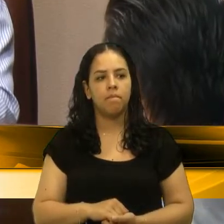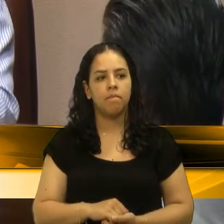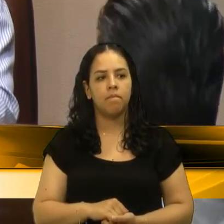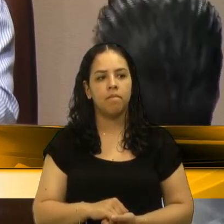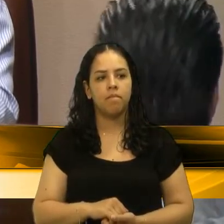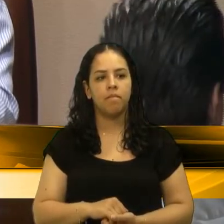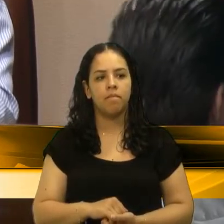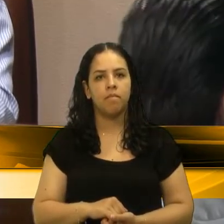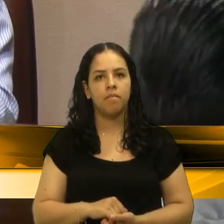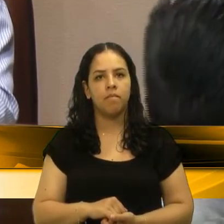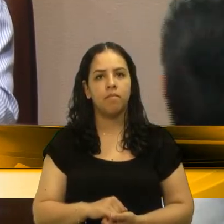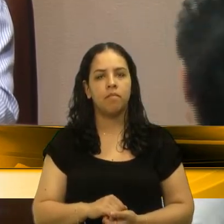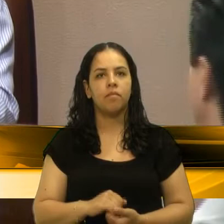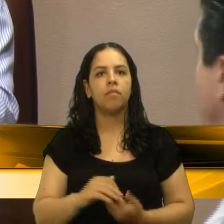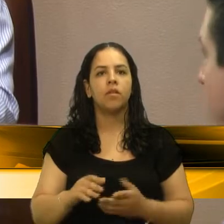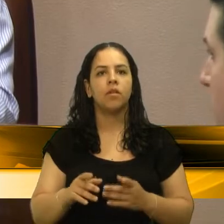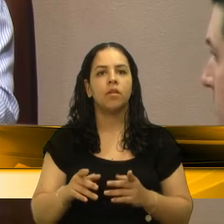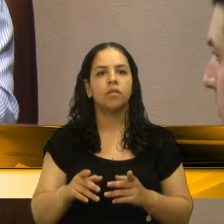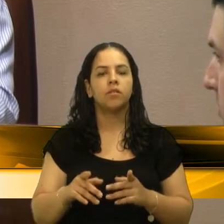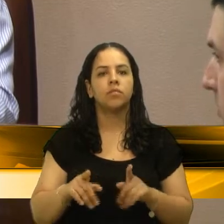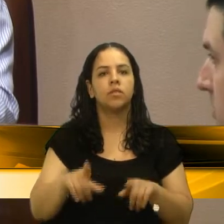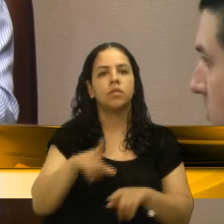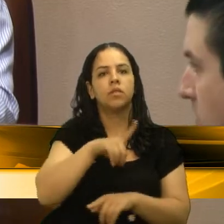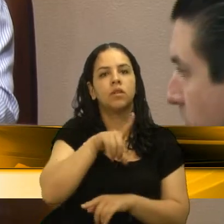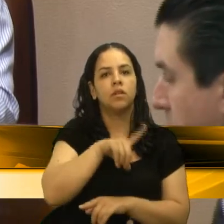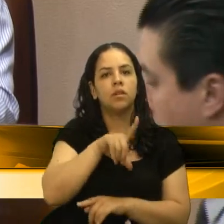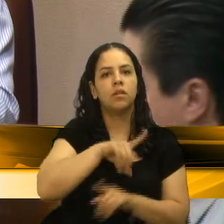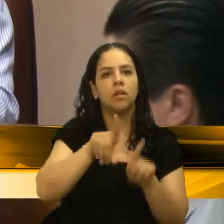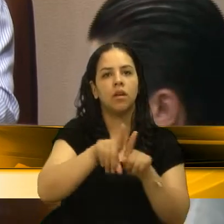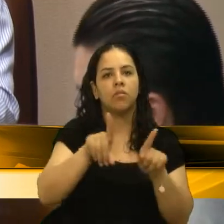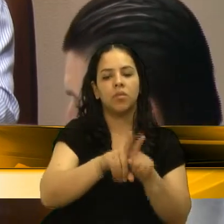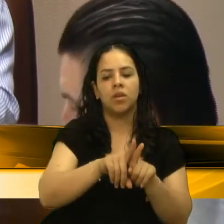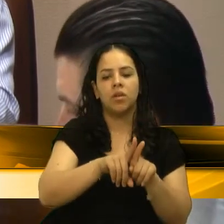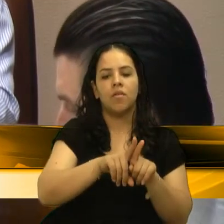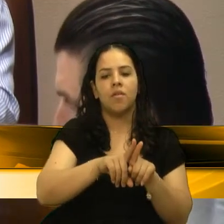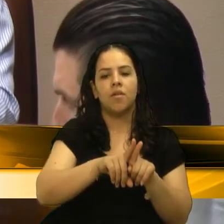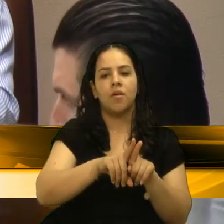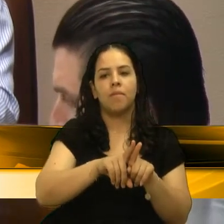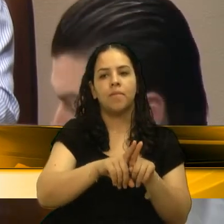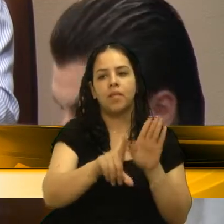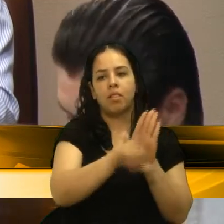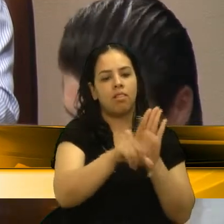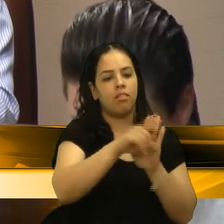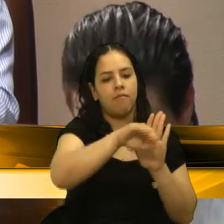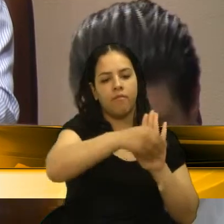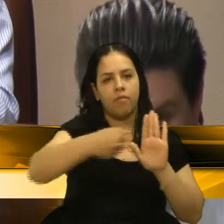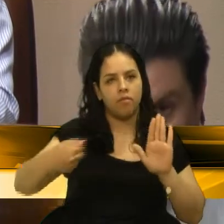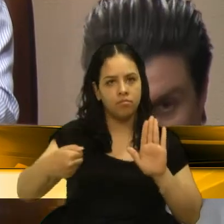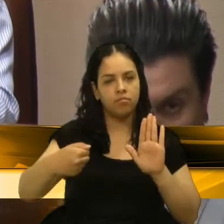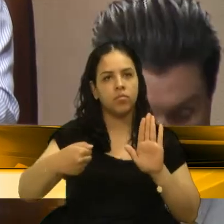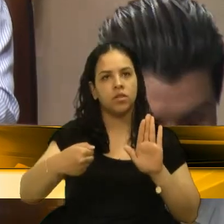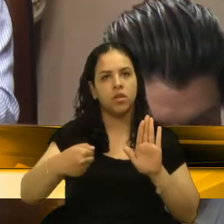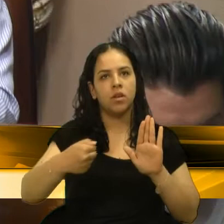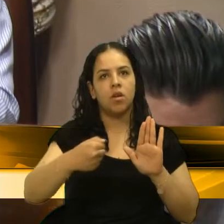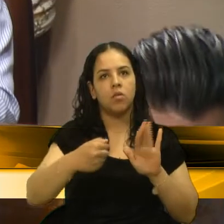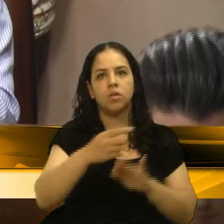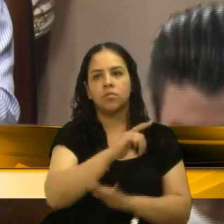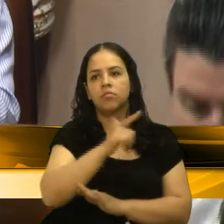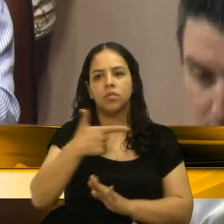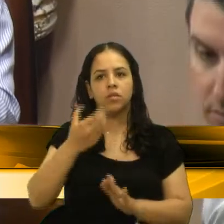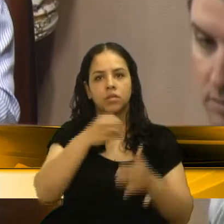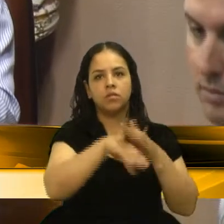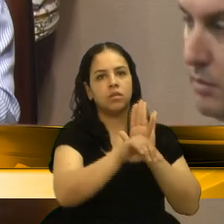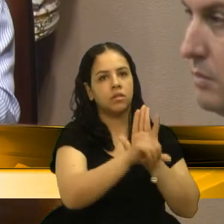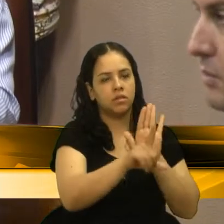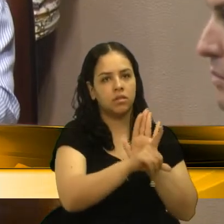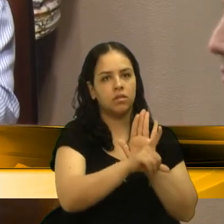da Procuradoria-Geral Adjunta, em seu ver, alguma ilegalidade ou inconstitucionalidade material no referido decreto? Alguma violação